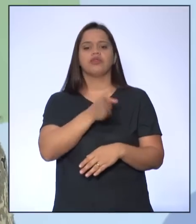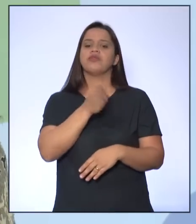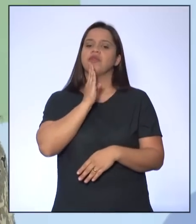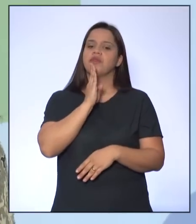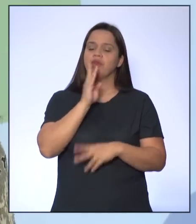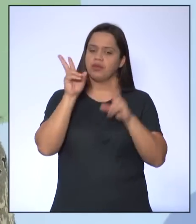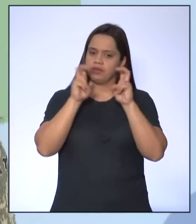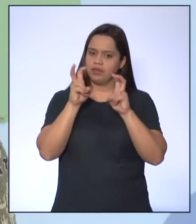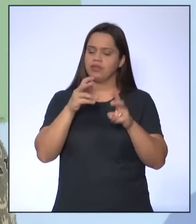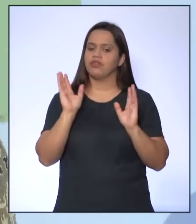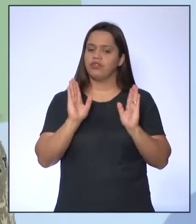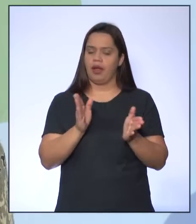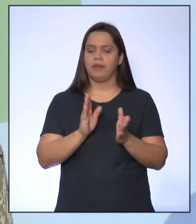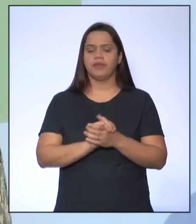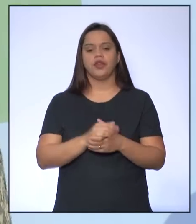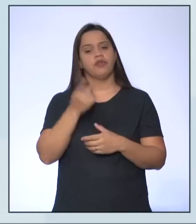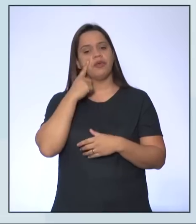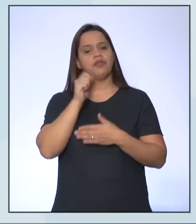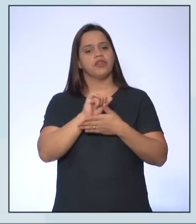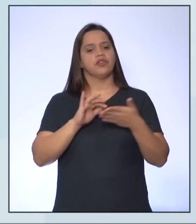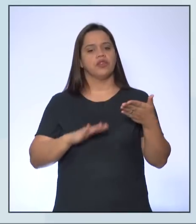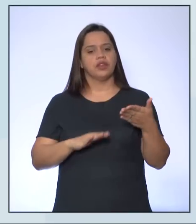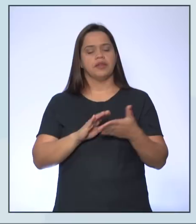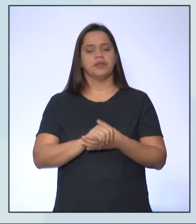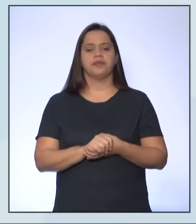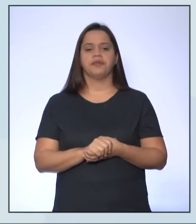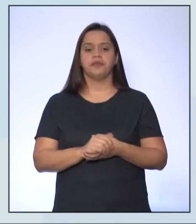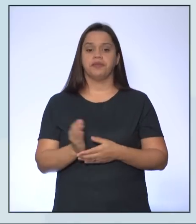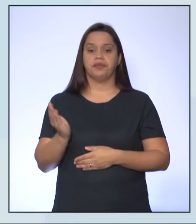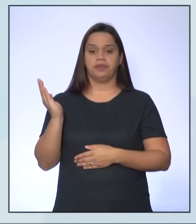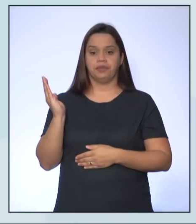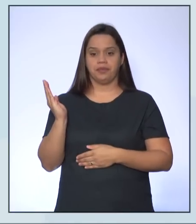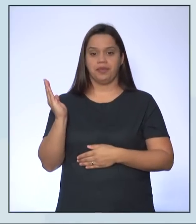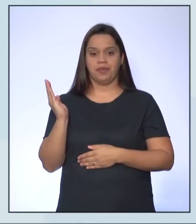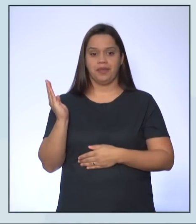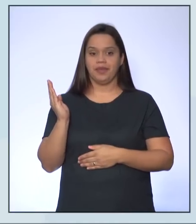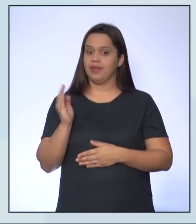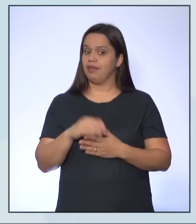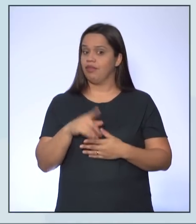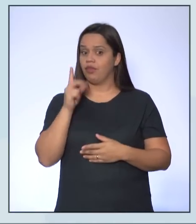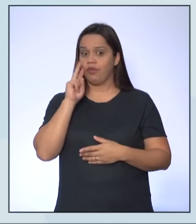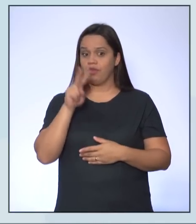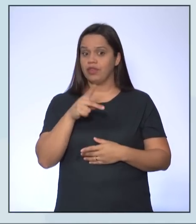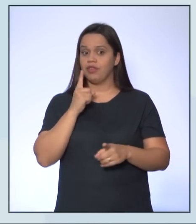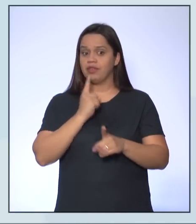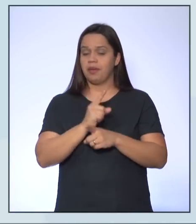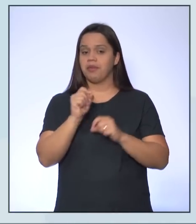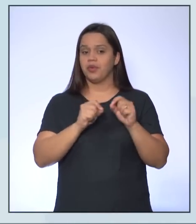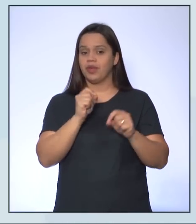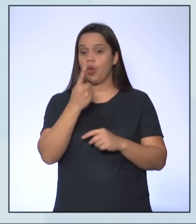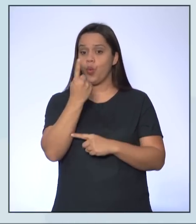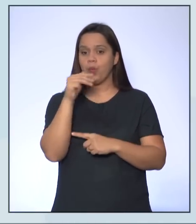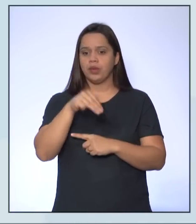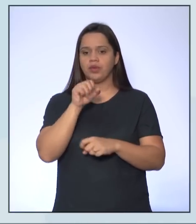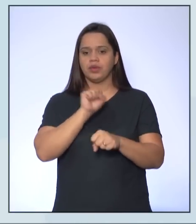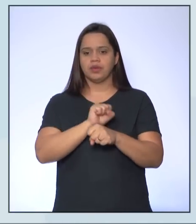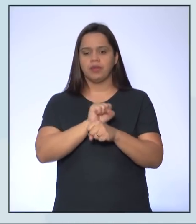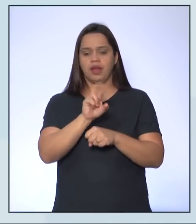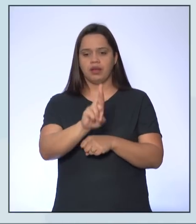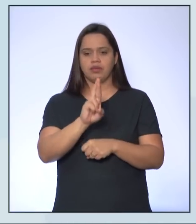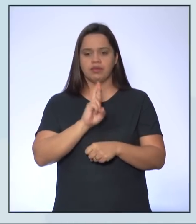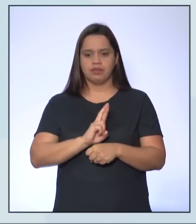dominando. Vamos para a atividade. Eu quero ver se vocês vão adivinhar, hein? 1 minuto